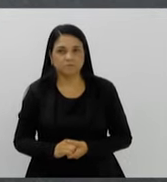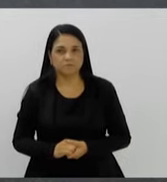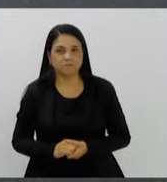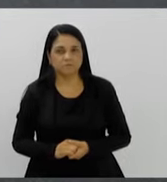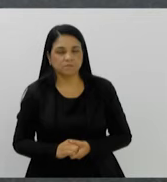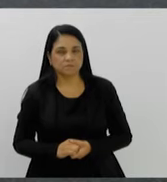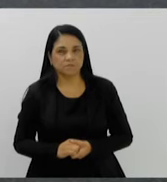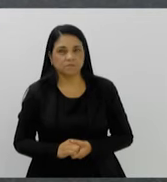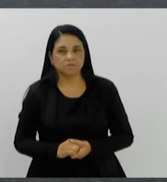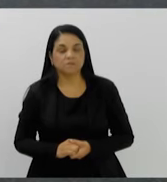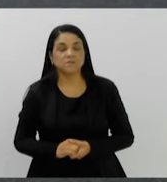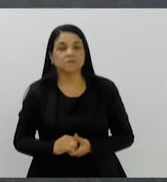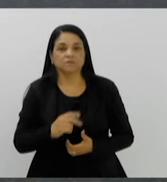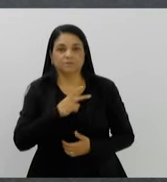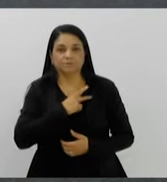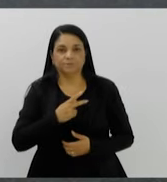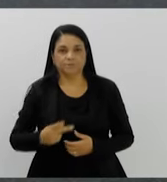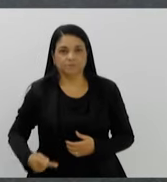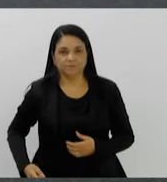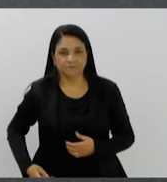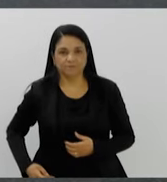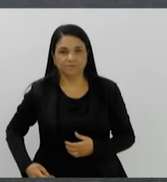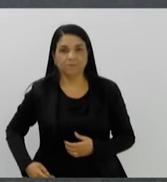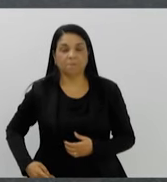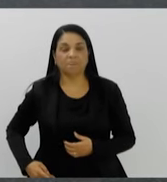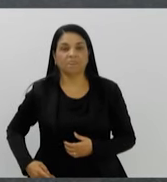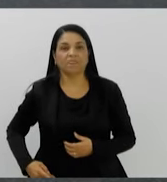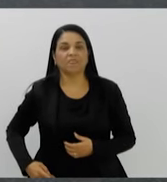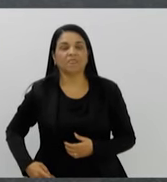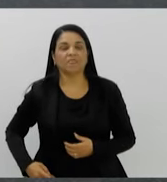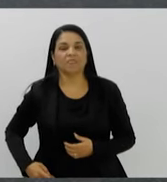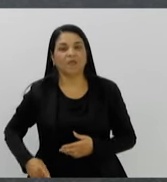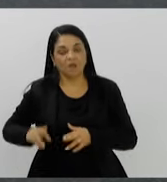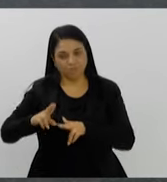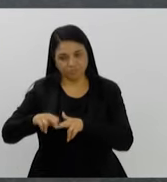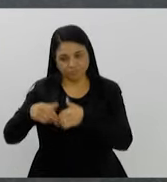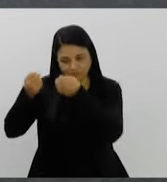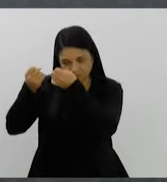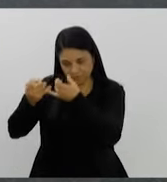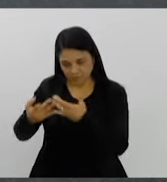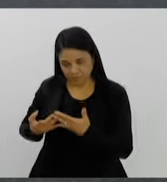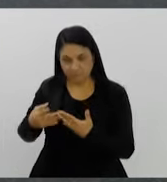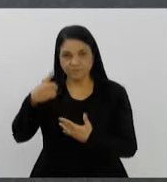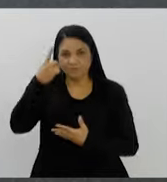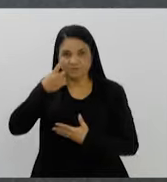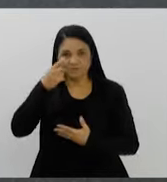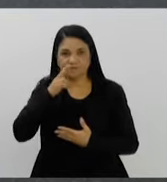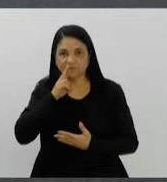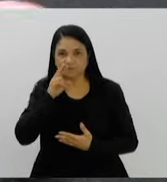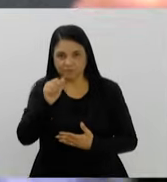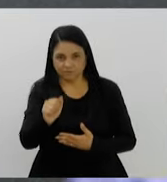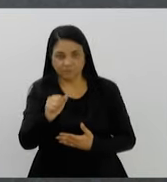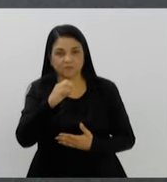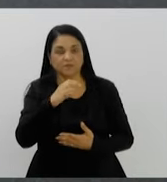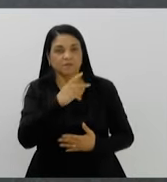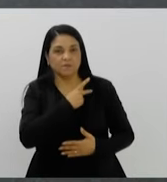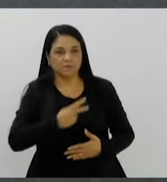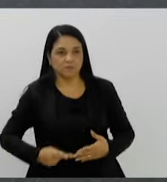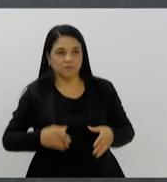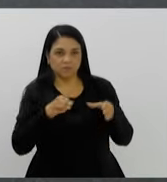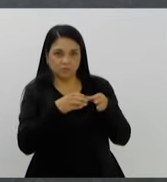Carlos presidente em vista do esclarecimento deputada am que Preside a ccj que houve